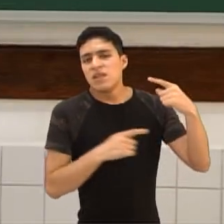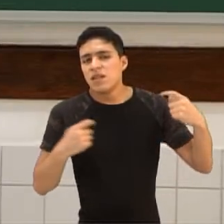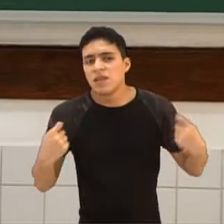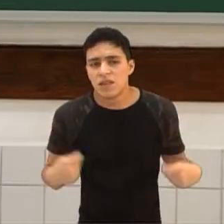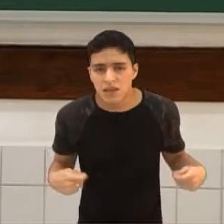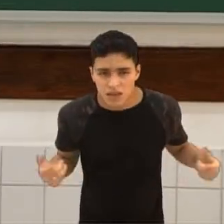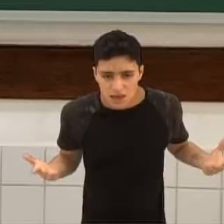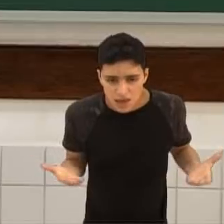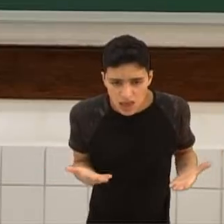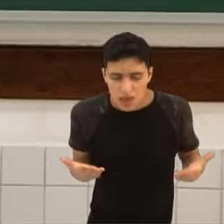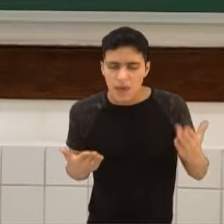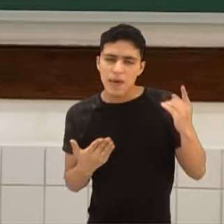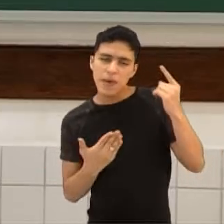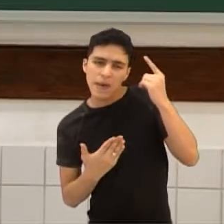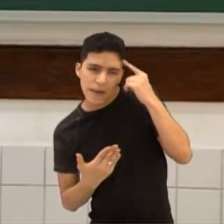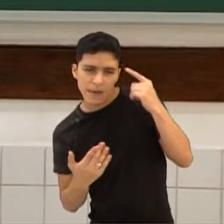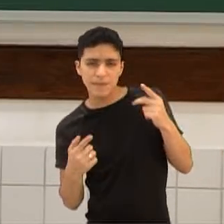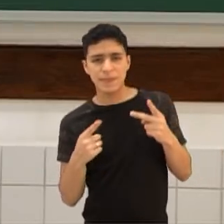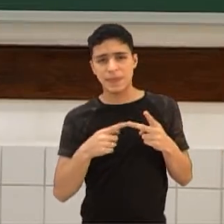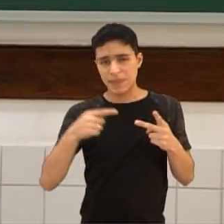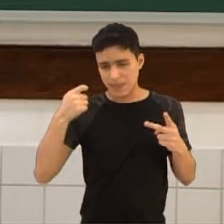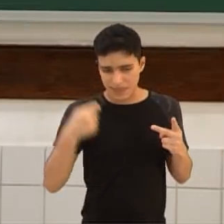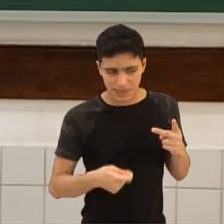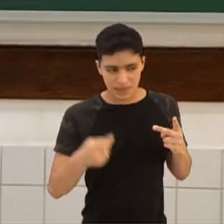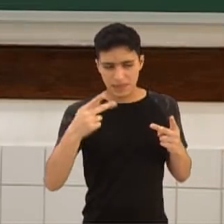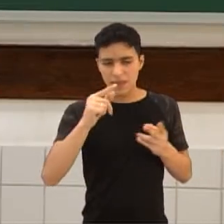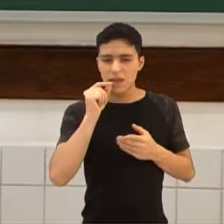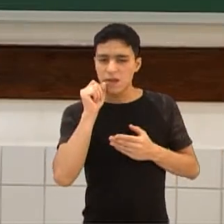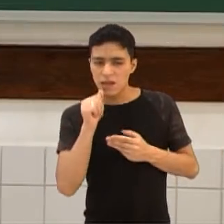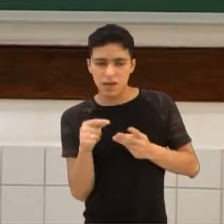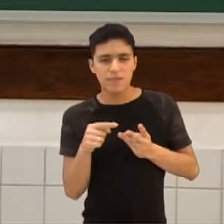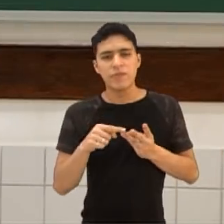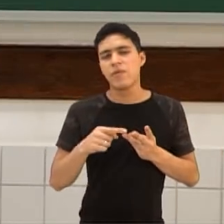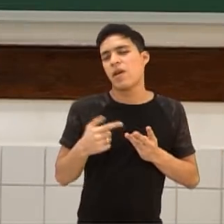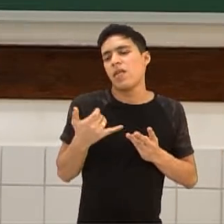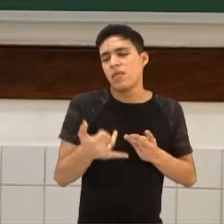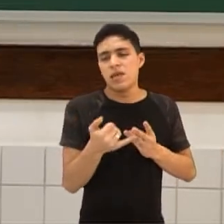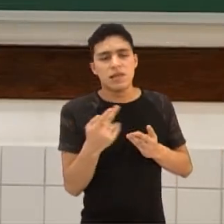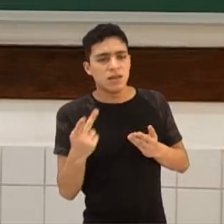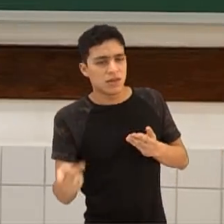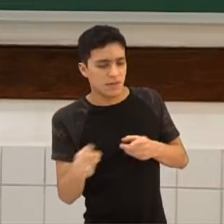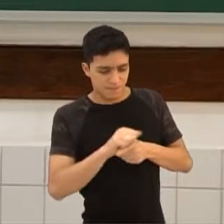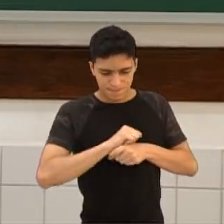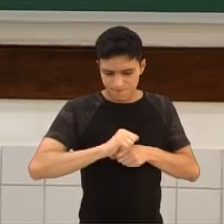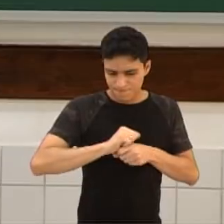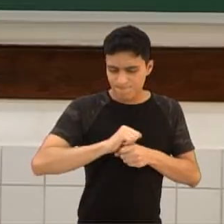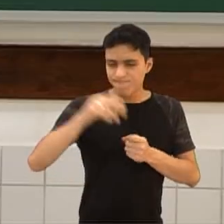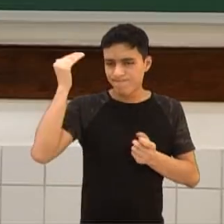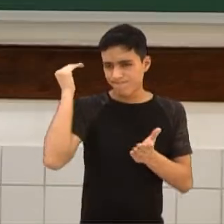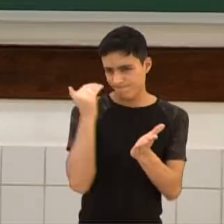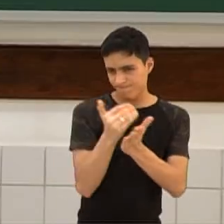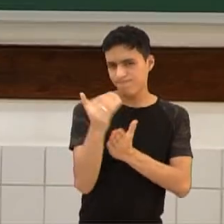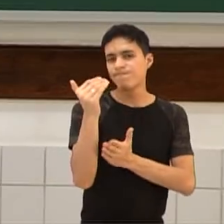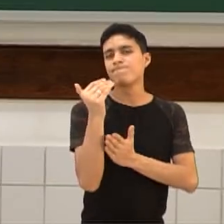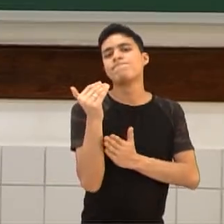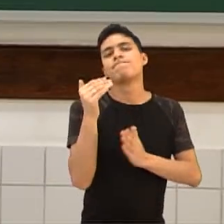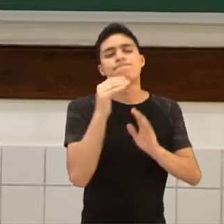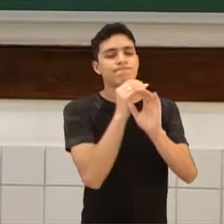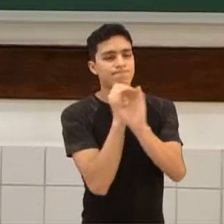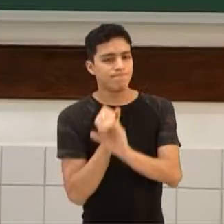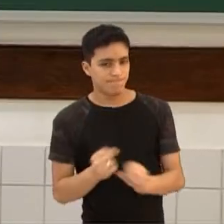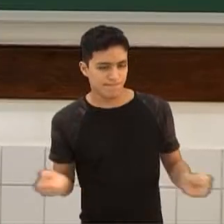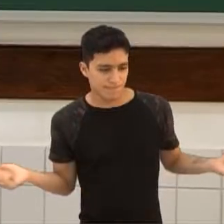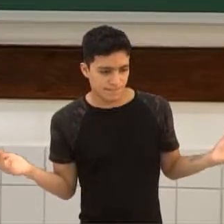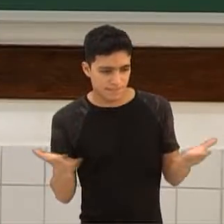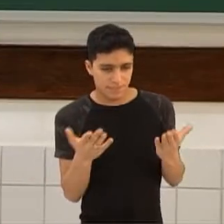agora pensar um pouquinho, precisam lá pegar seu lápis, sua caneta, sua borracha, seu borrão e começar a fazer um pouco de cálculo aqui,